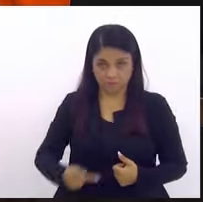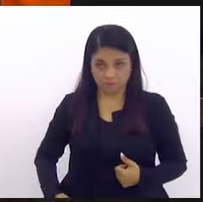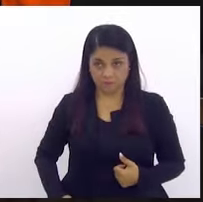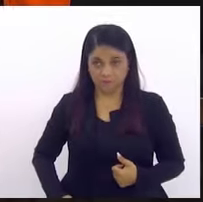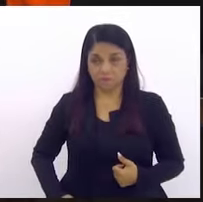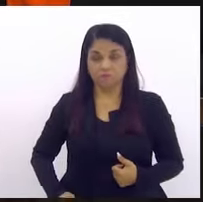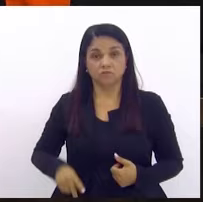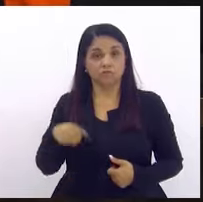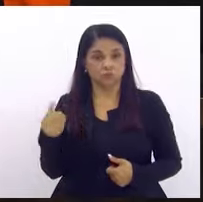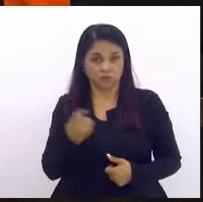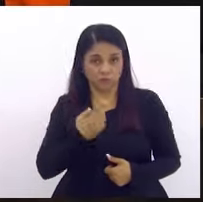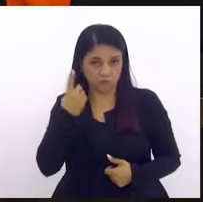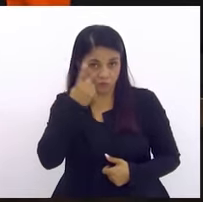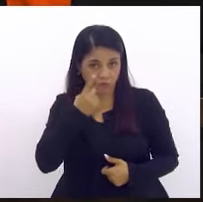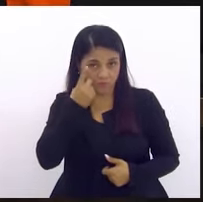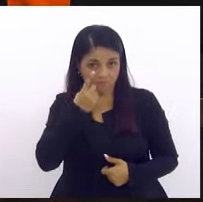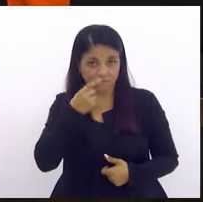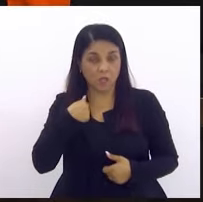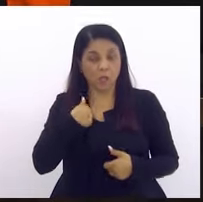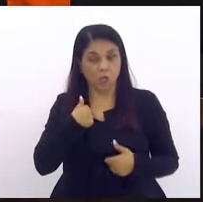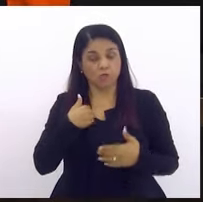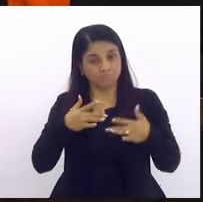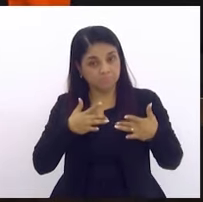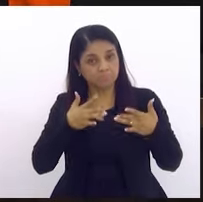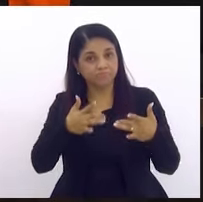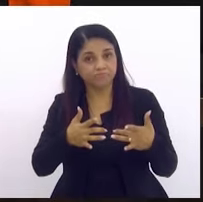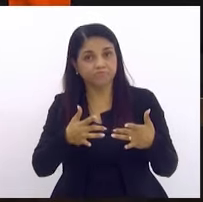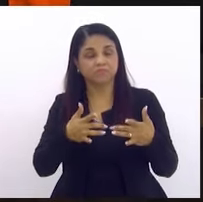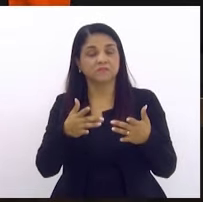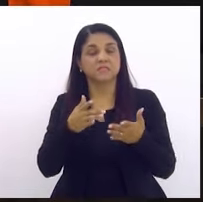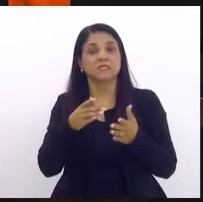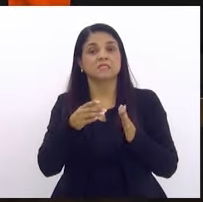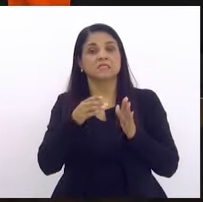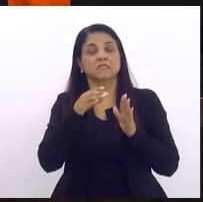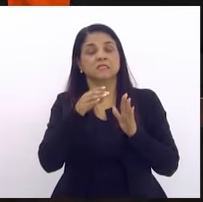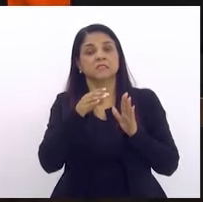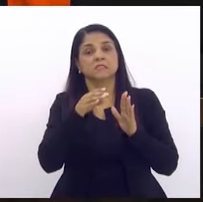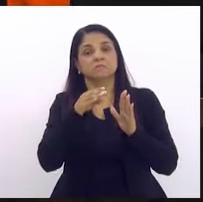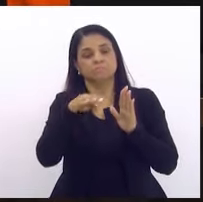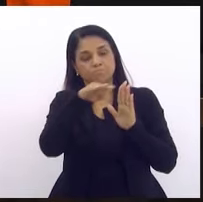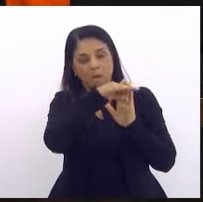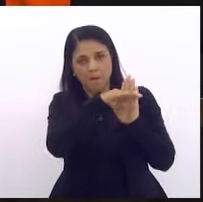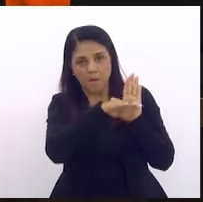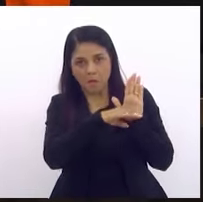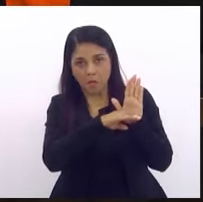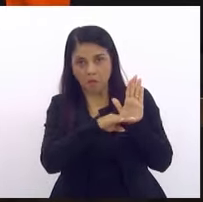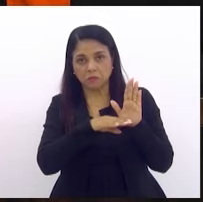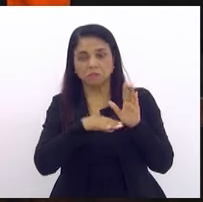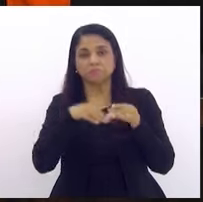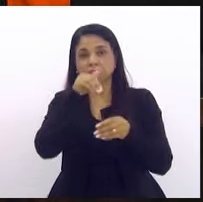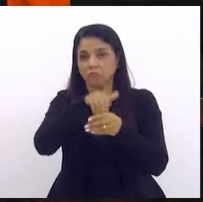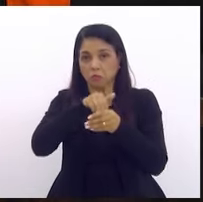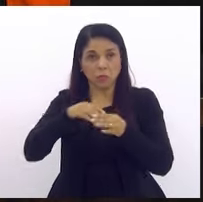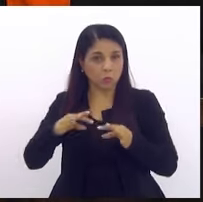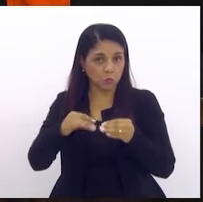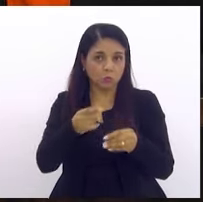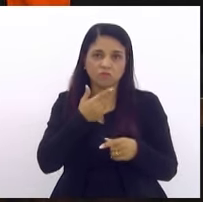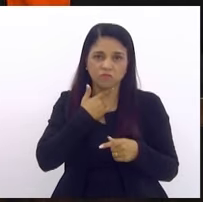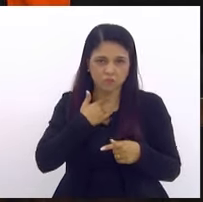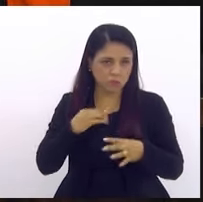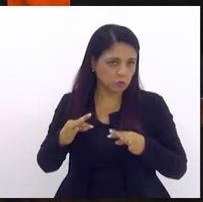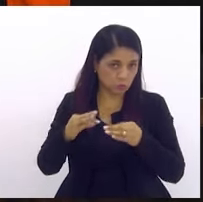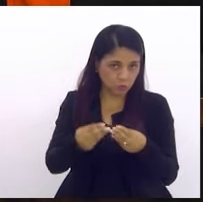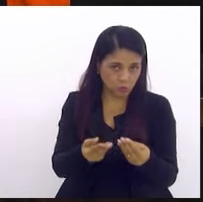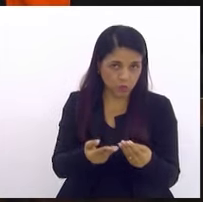de todos nós, eu apenas me prontifiquei que a gente ia zerar a pauta, que era um desejo de todo mundo, para que assim a